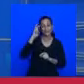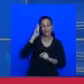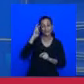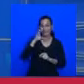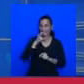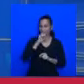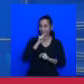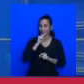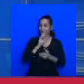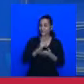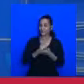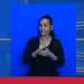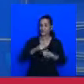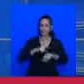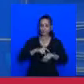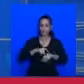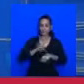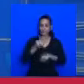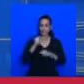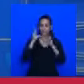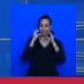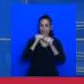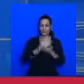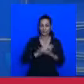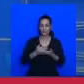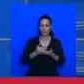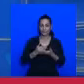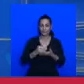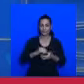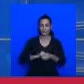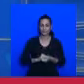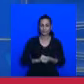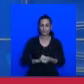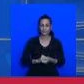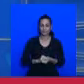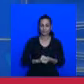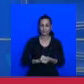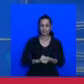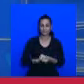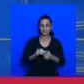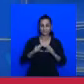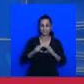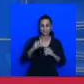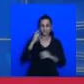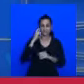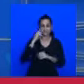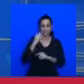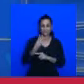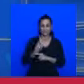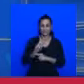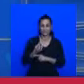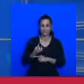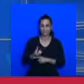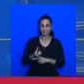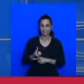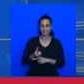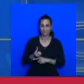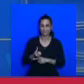e sábados, sempre a partir das 8 da noite. Bola rosa, número 46. Rosa,